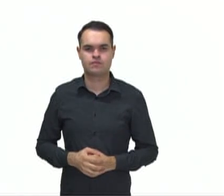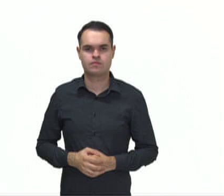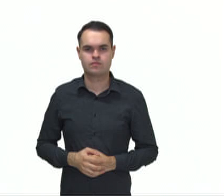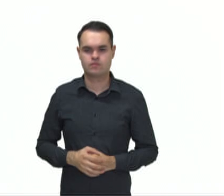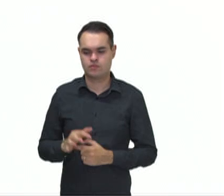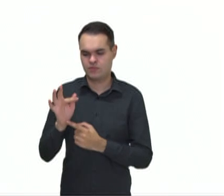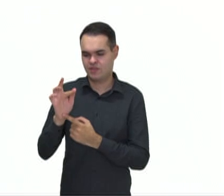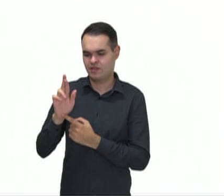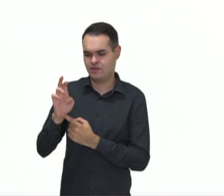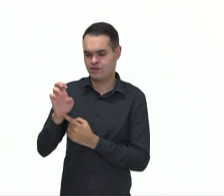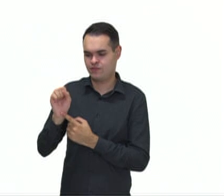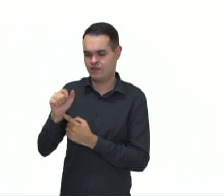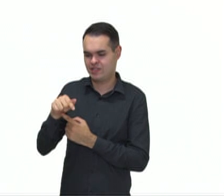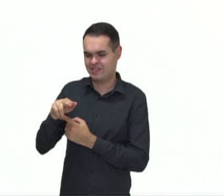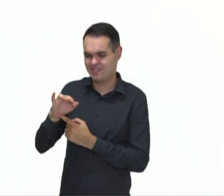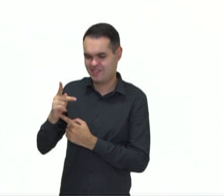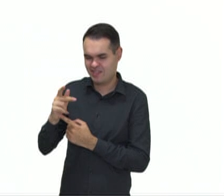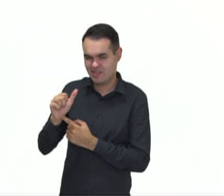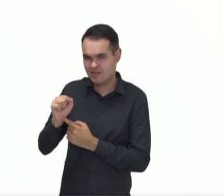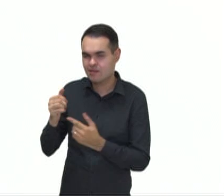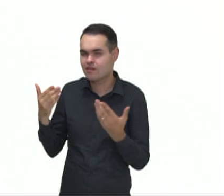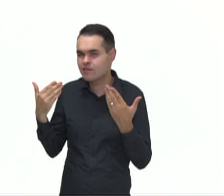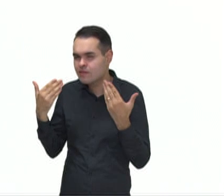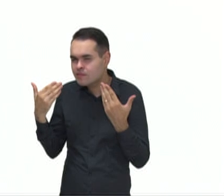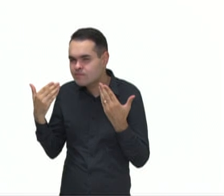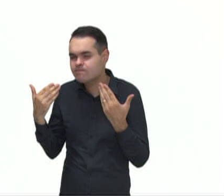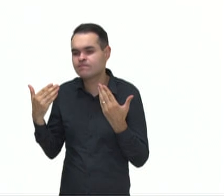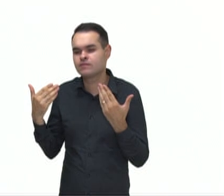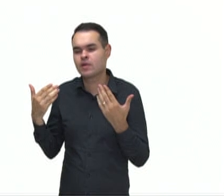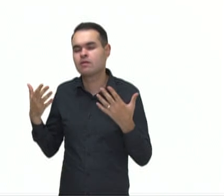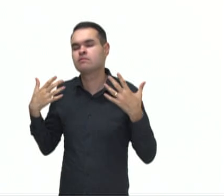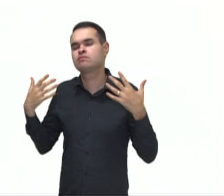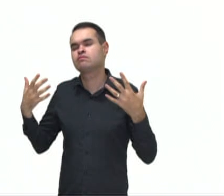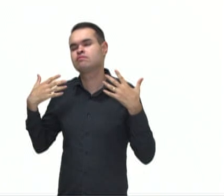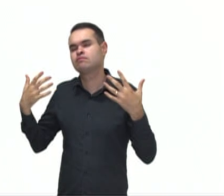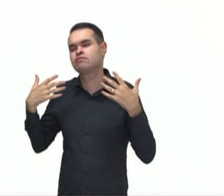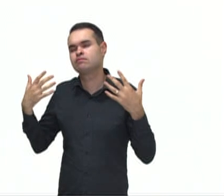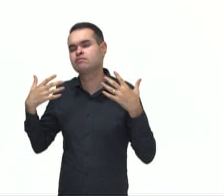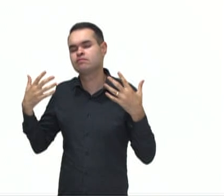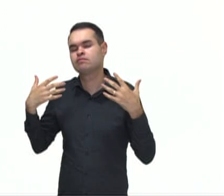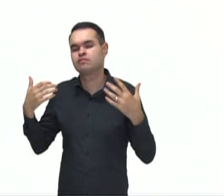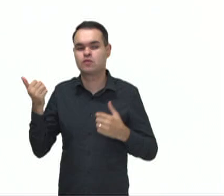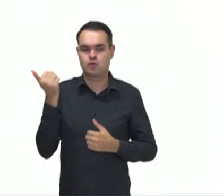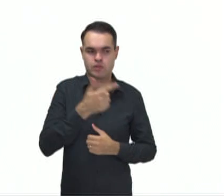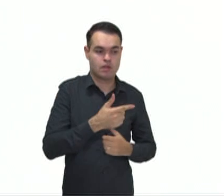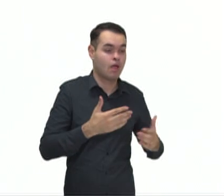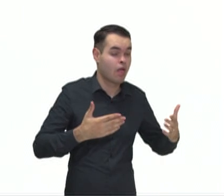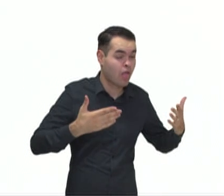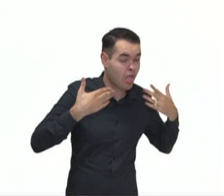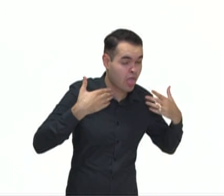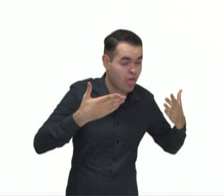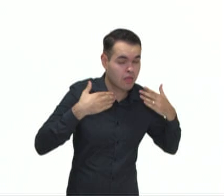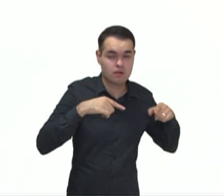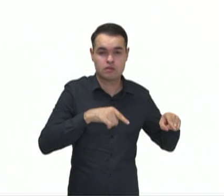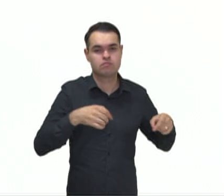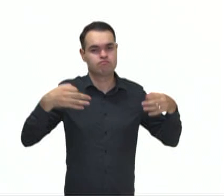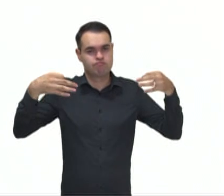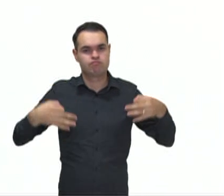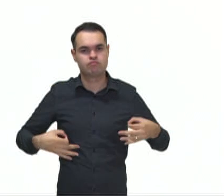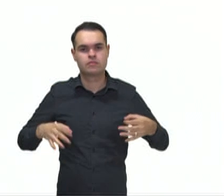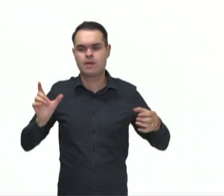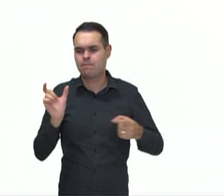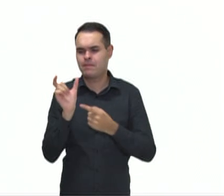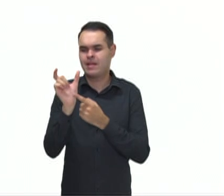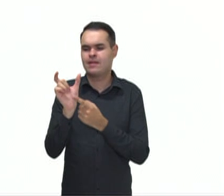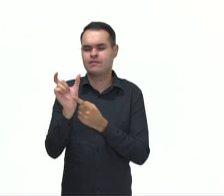que as áreas rurais quase sempre são mais fresquinhas do que as urbanas está correta. A palavra destacada atribui um